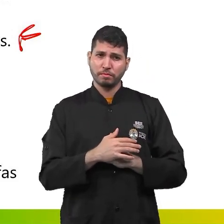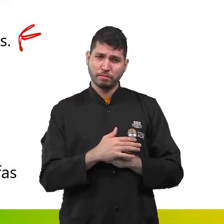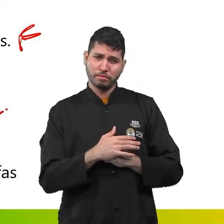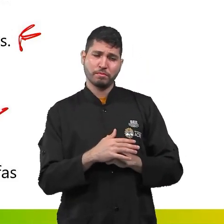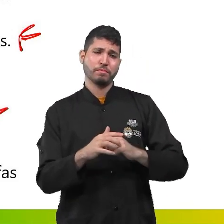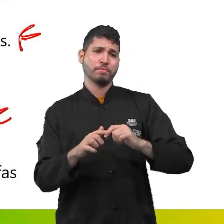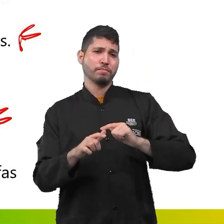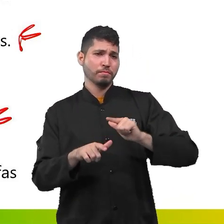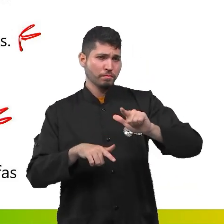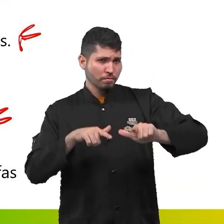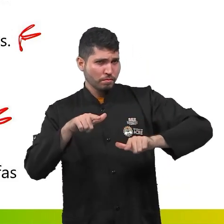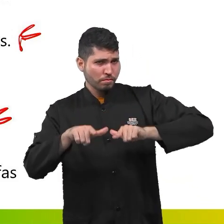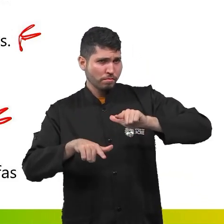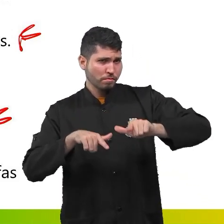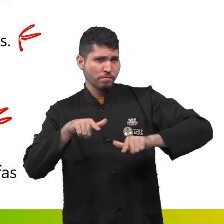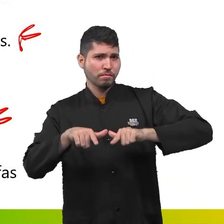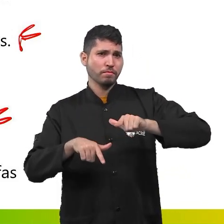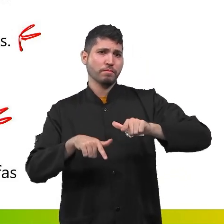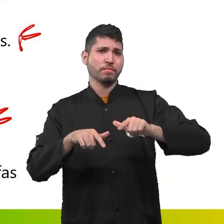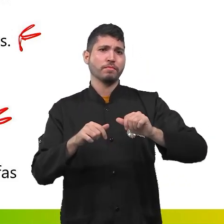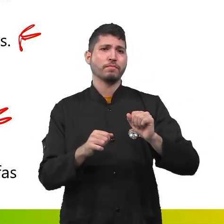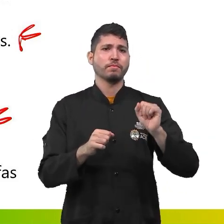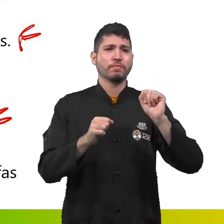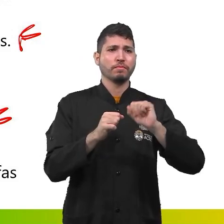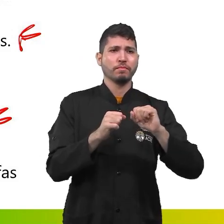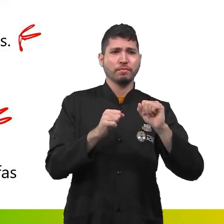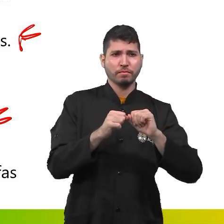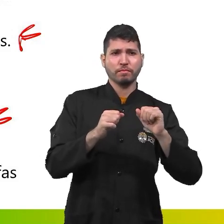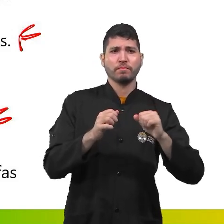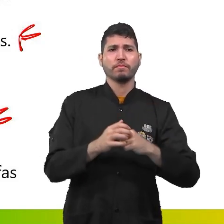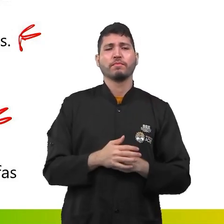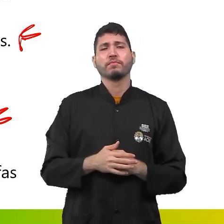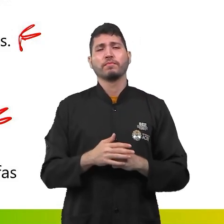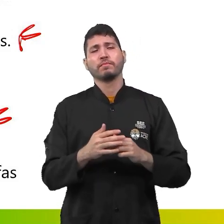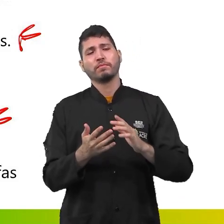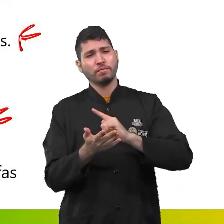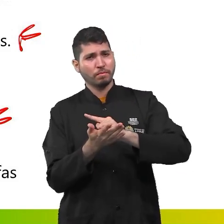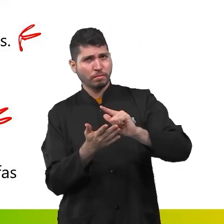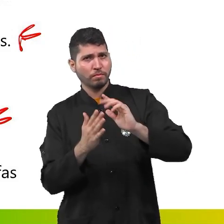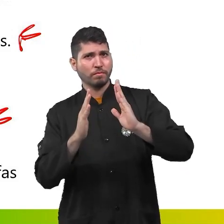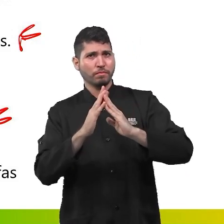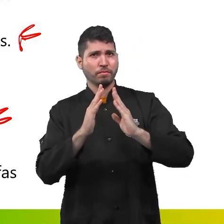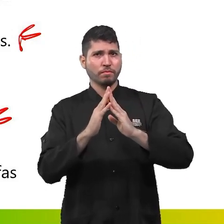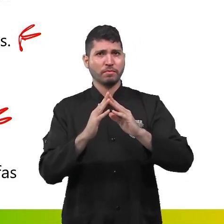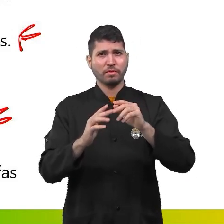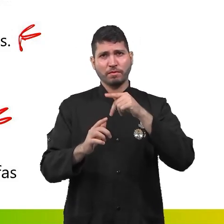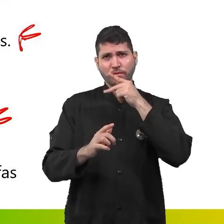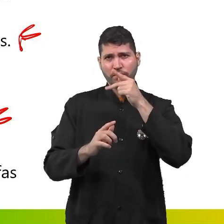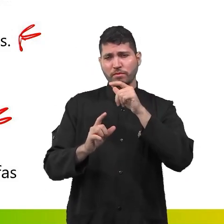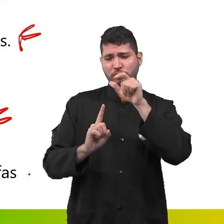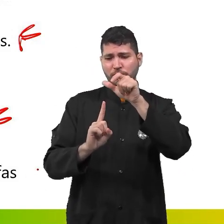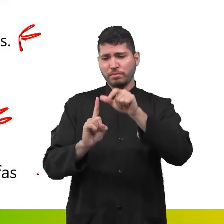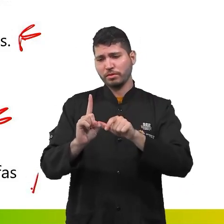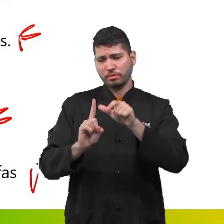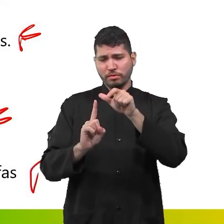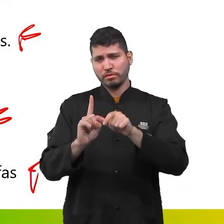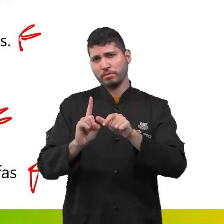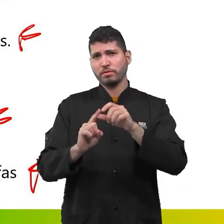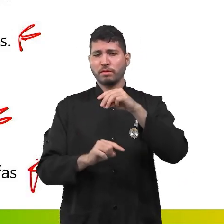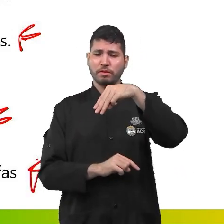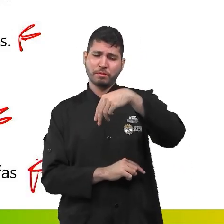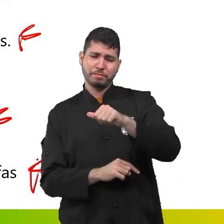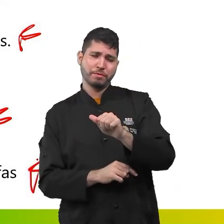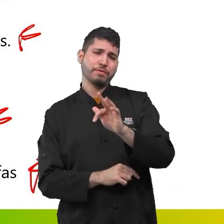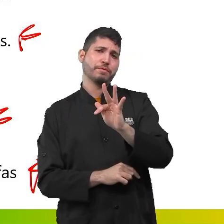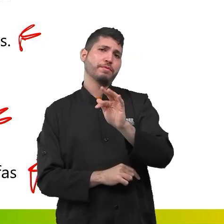Quem faz isso é a Mafalda. E a letra E, independência das mulheres que não se prendem, aí já é a visão de Mafalda, né, galera?